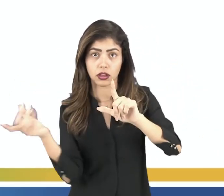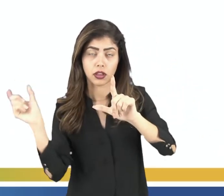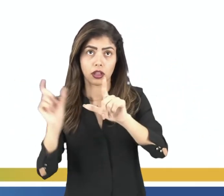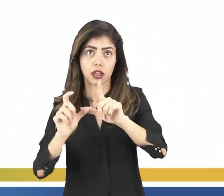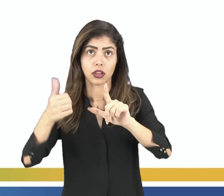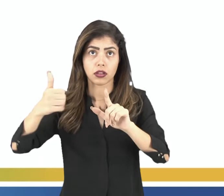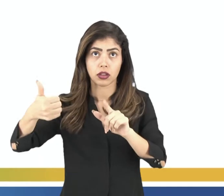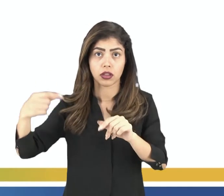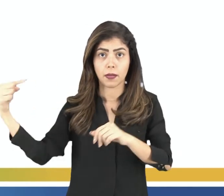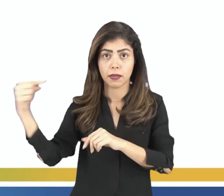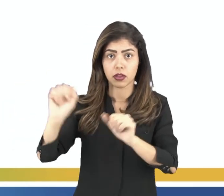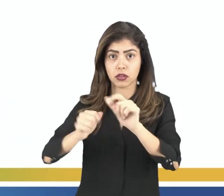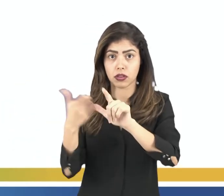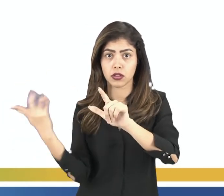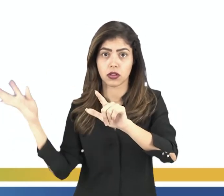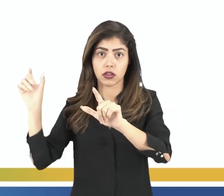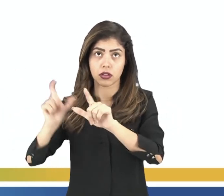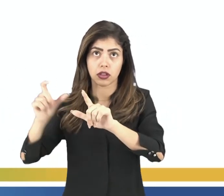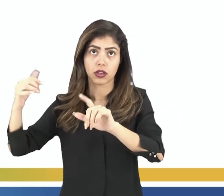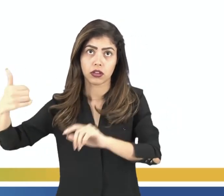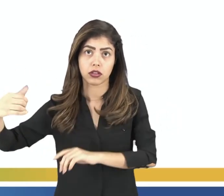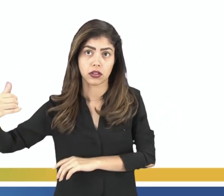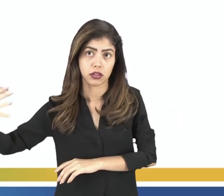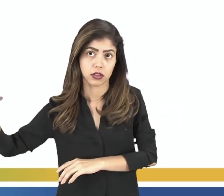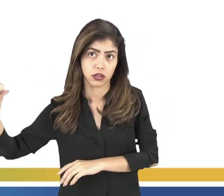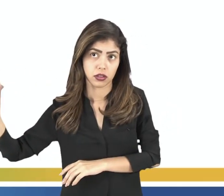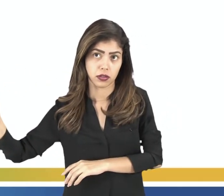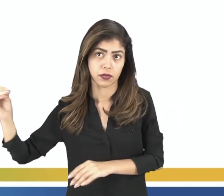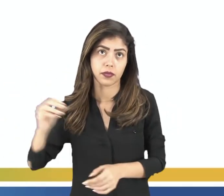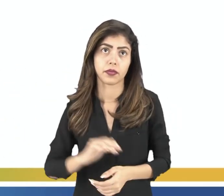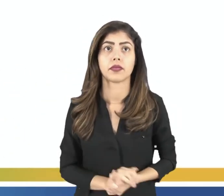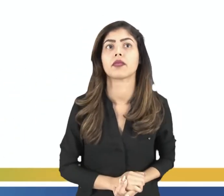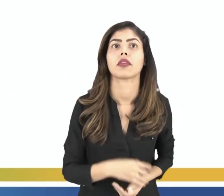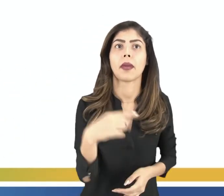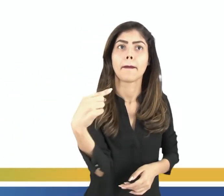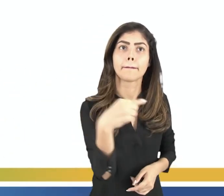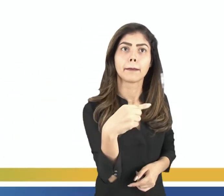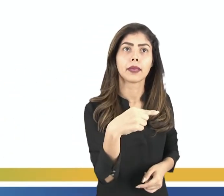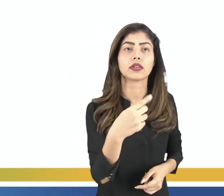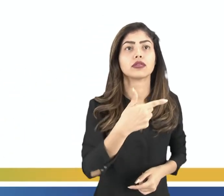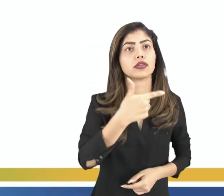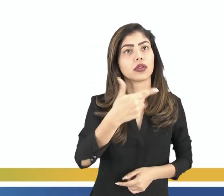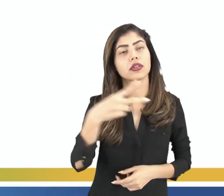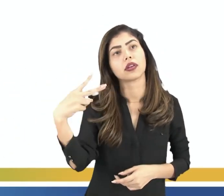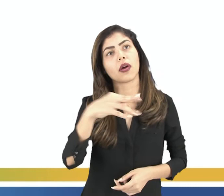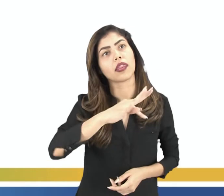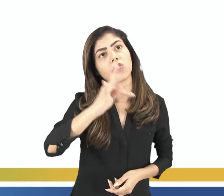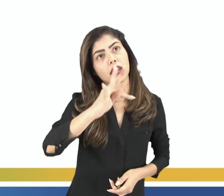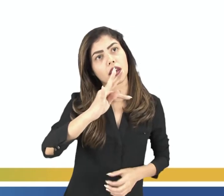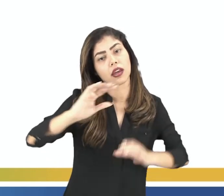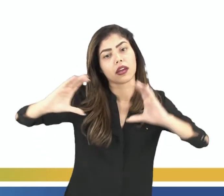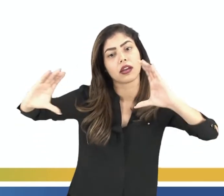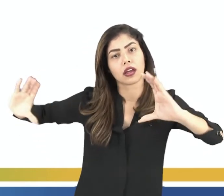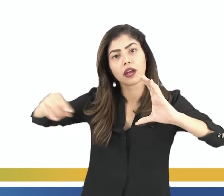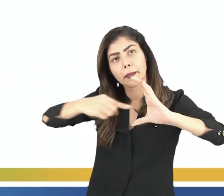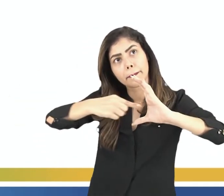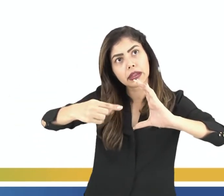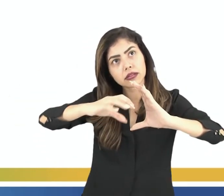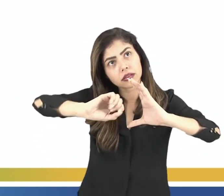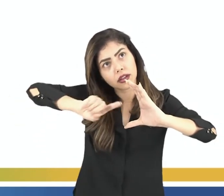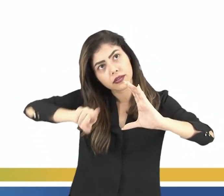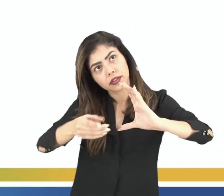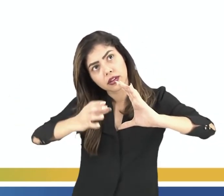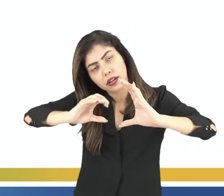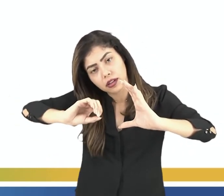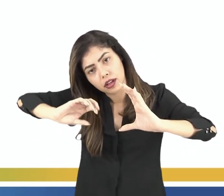menos log de 100. Vamos aplicar os valores que nós já conhecemos. Menos 2 é igual a t. Fazendo os cálculos, nós